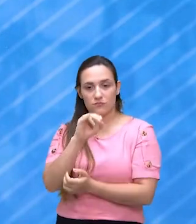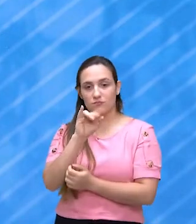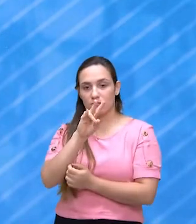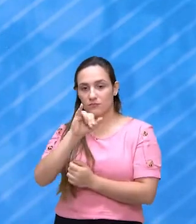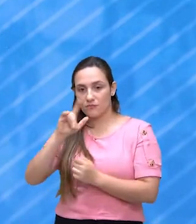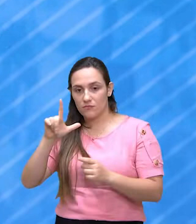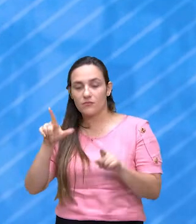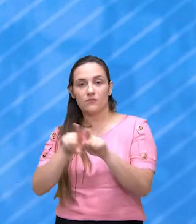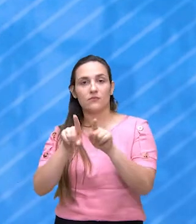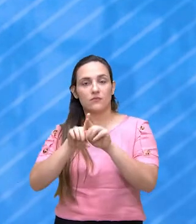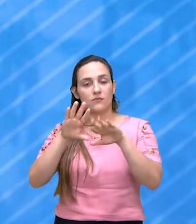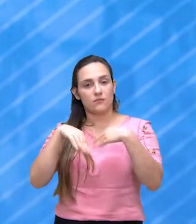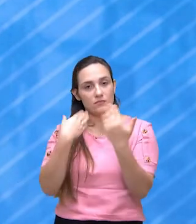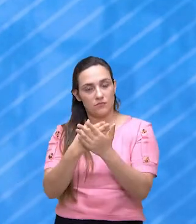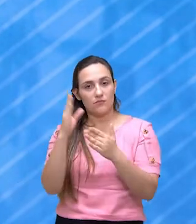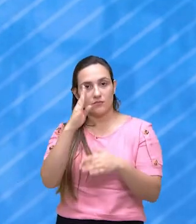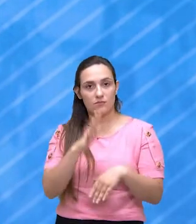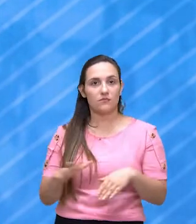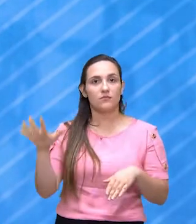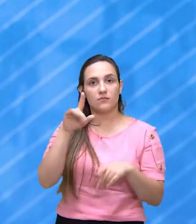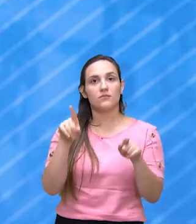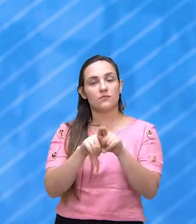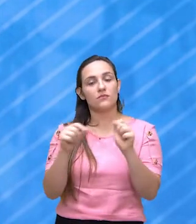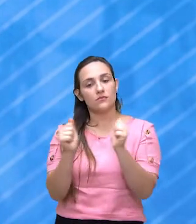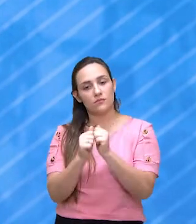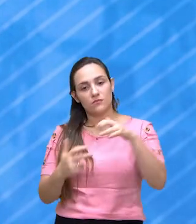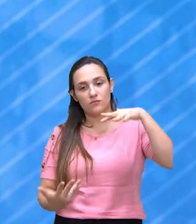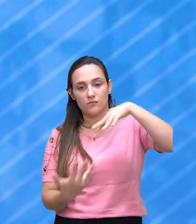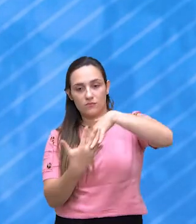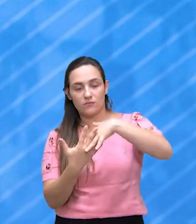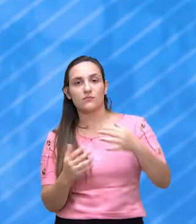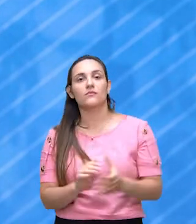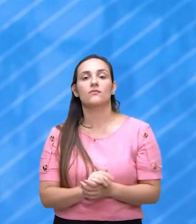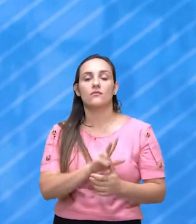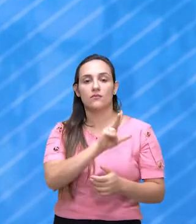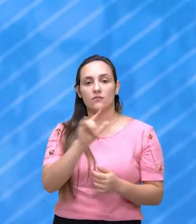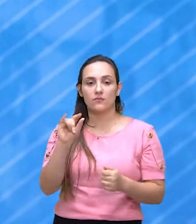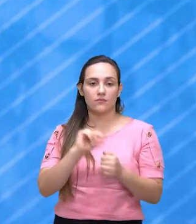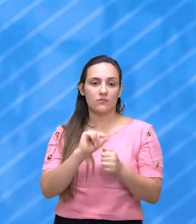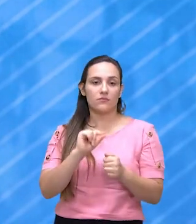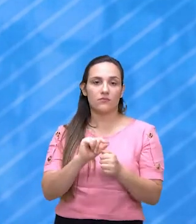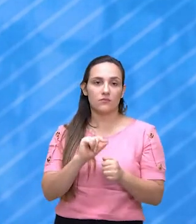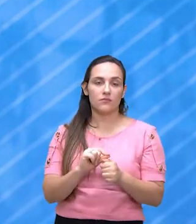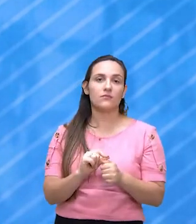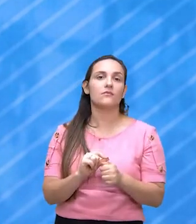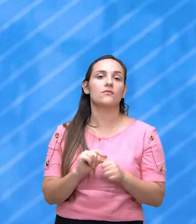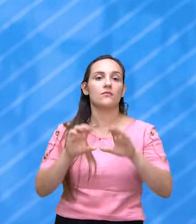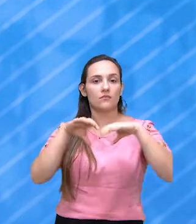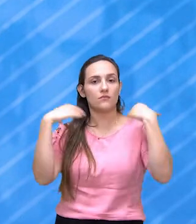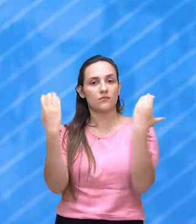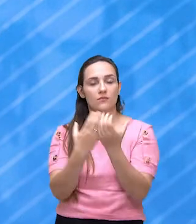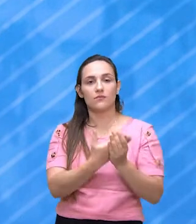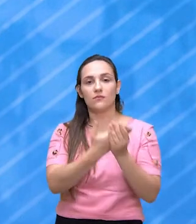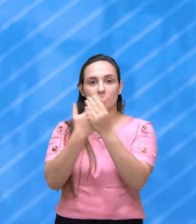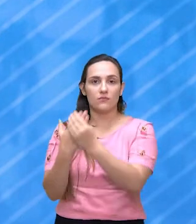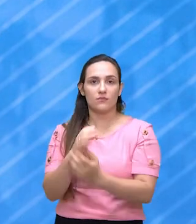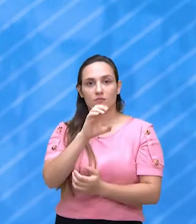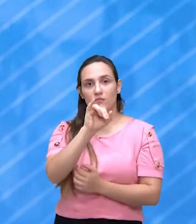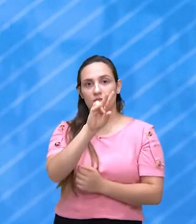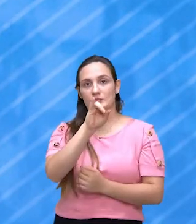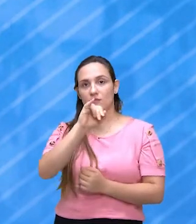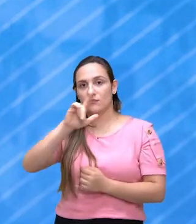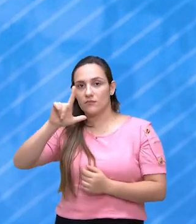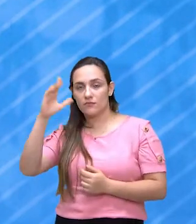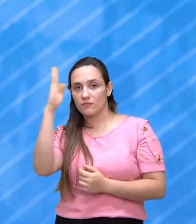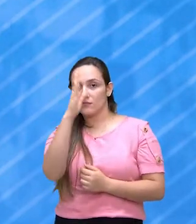civil da OAB nacional com a essa nacional e com a Universidade Federal do Mato Grosso do Sul realizará o congresso de